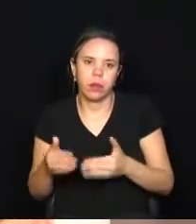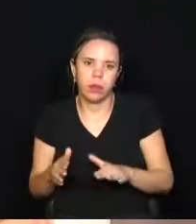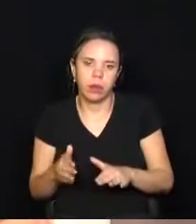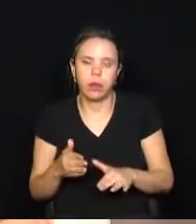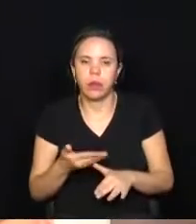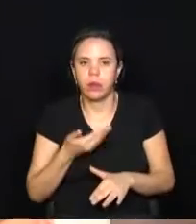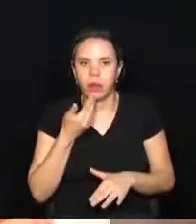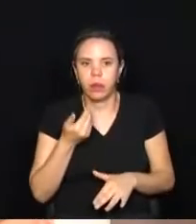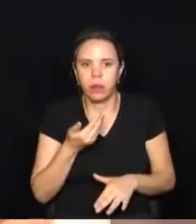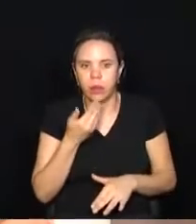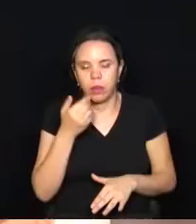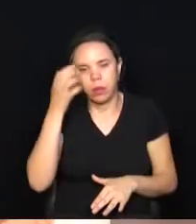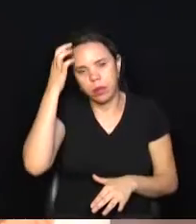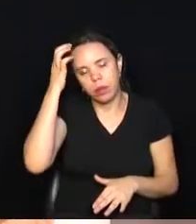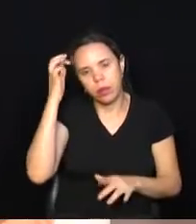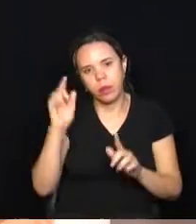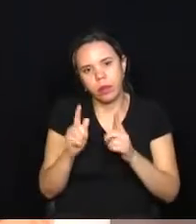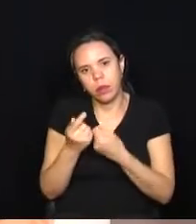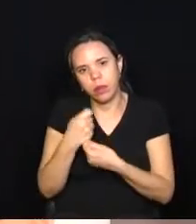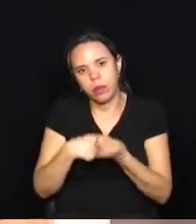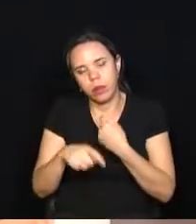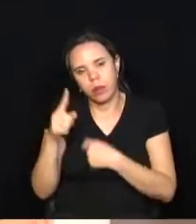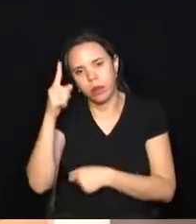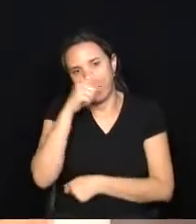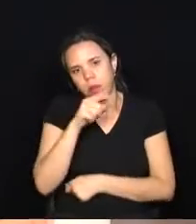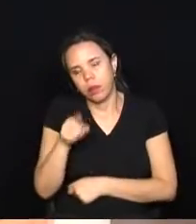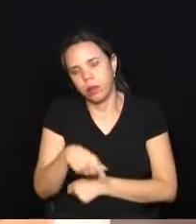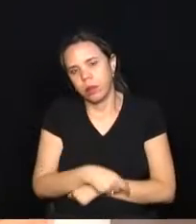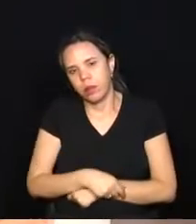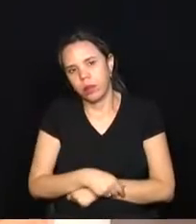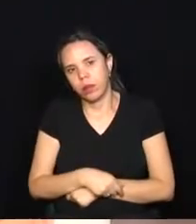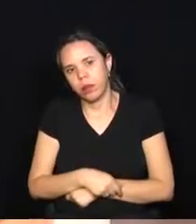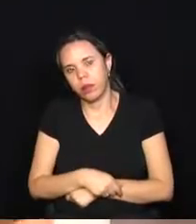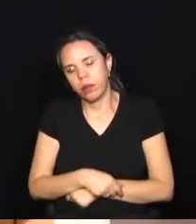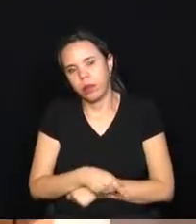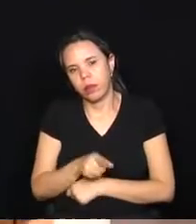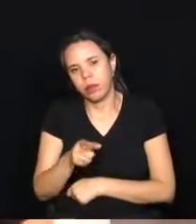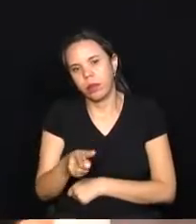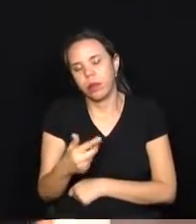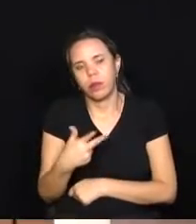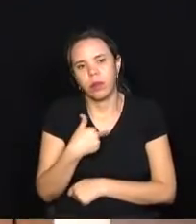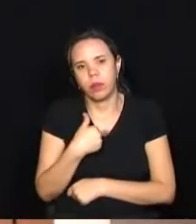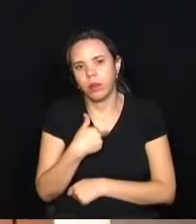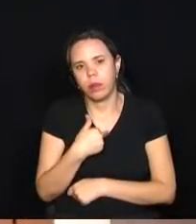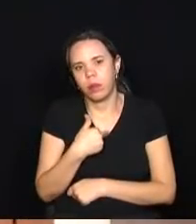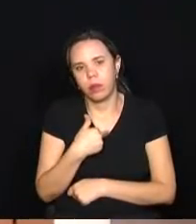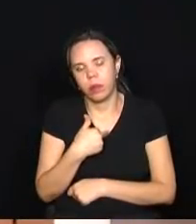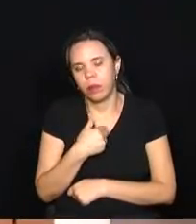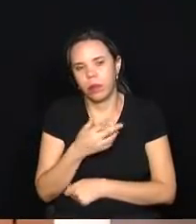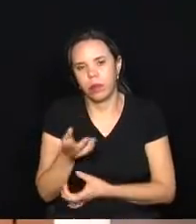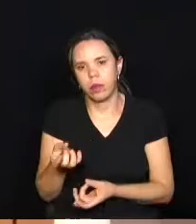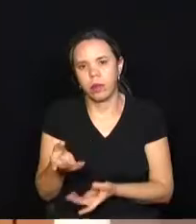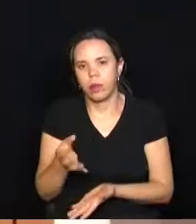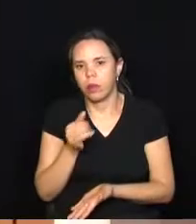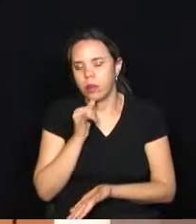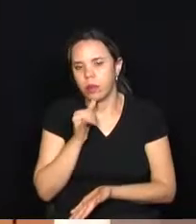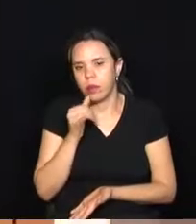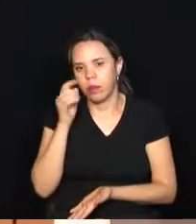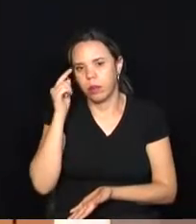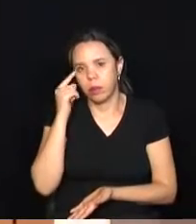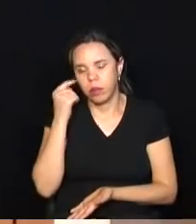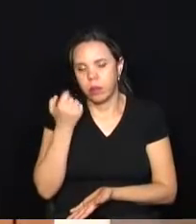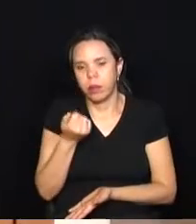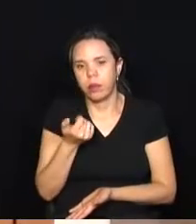tá? Gerenciar é um pouco difícil isso, né? Aí você não pode jogar com a questão de